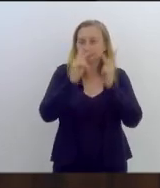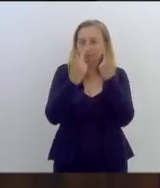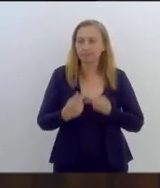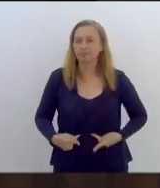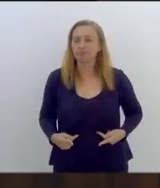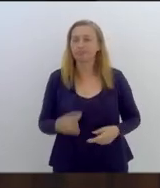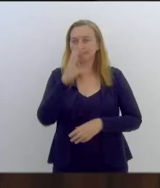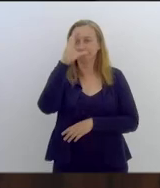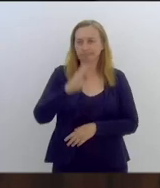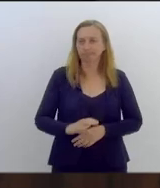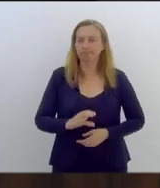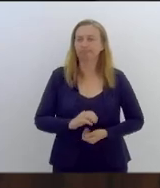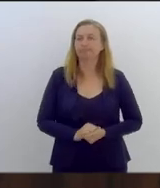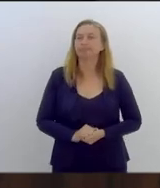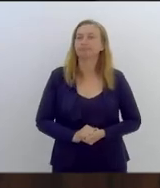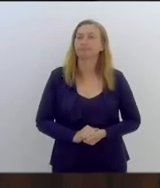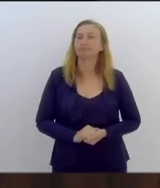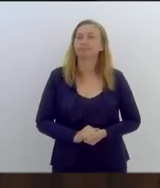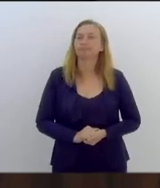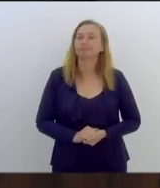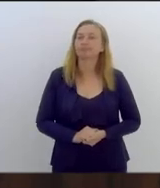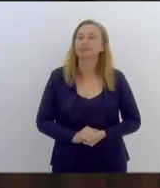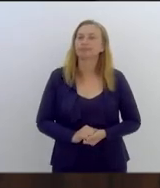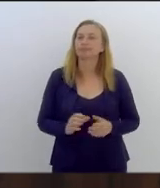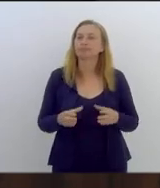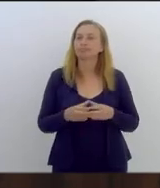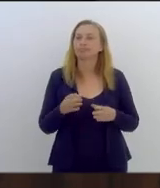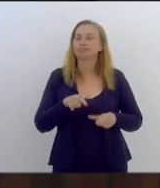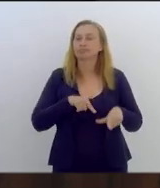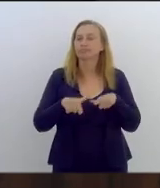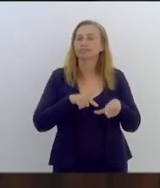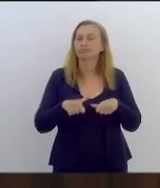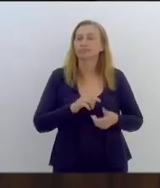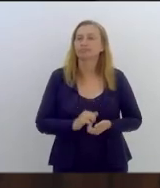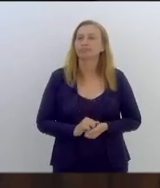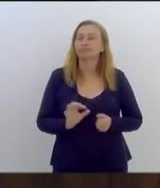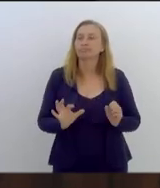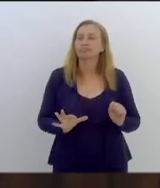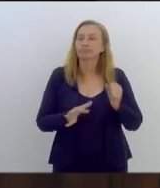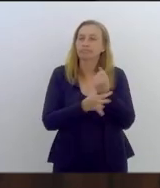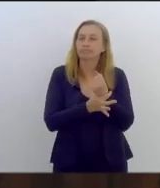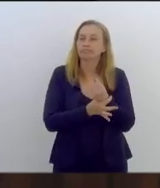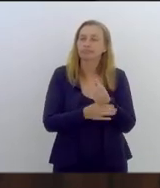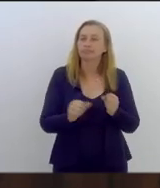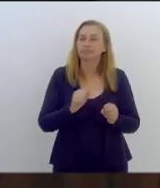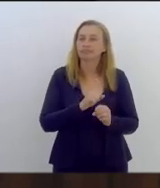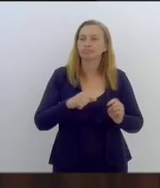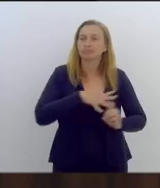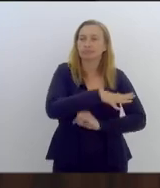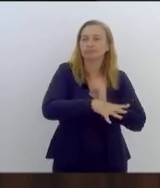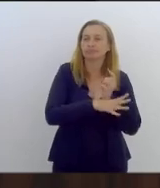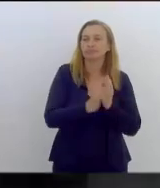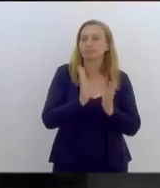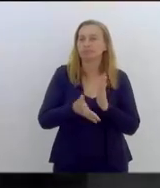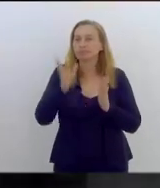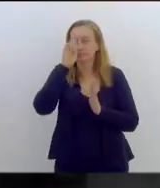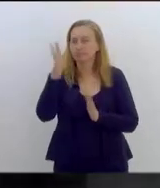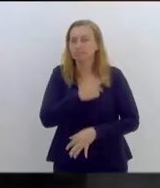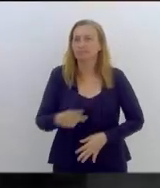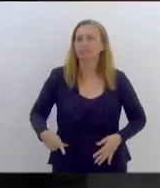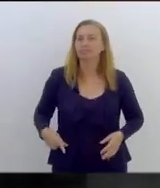e Cidadania e da Comissão de Trabalho. Seguridade Social. Pela ordem, senhor presidente, sobre o